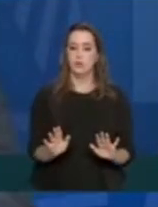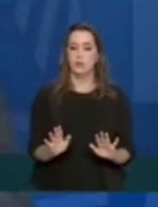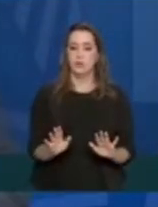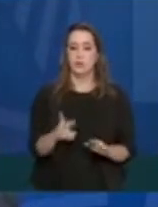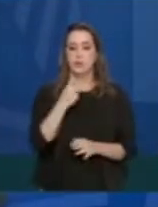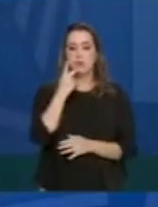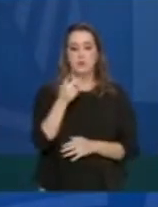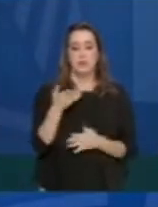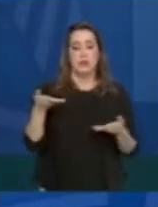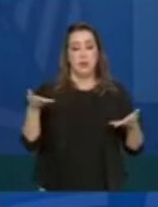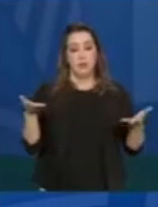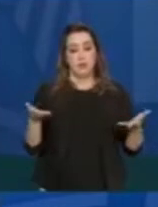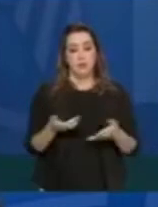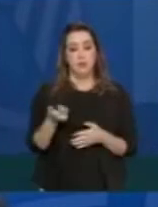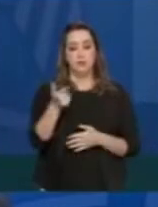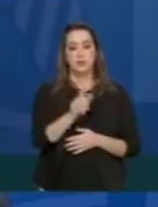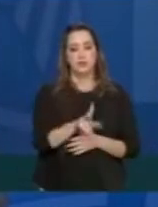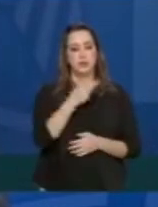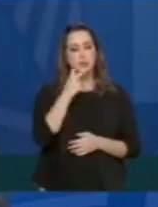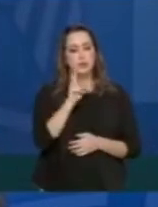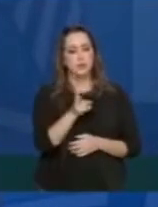Eu repito aqui o que tenho dito